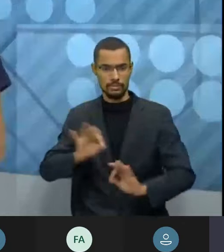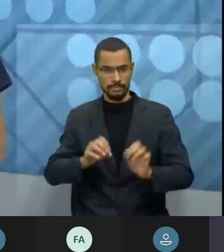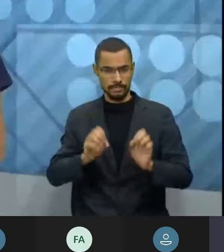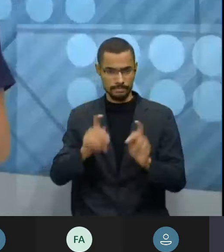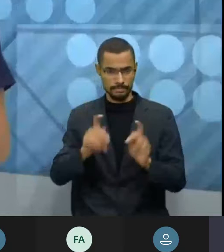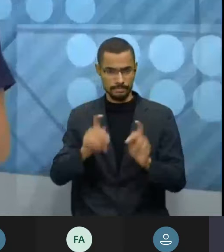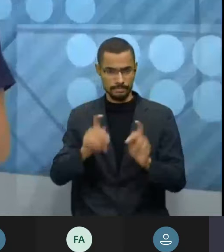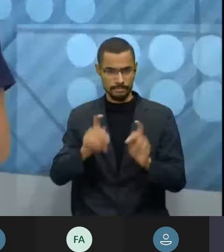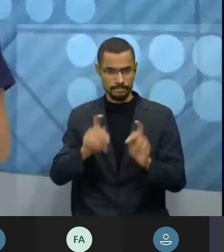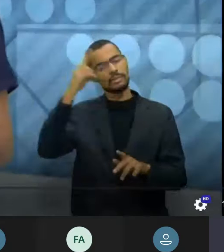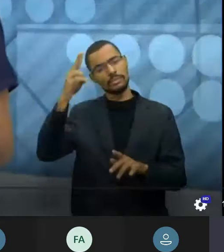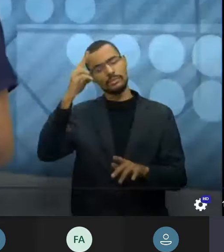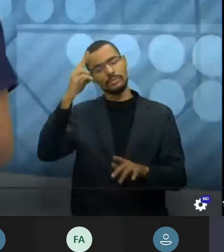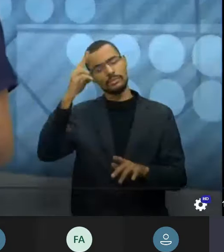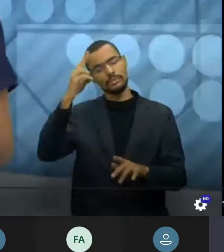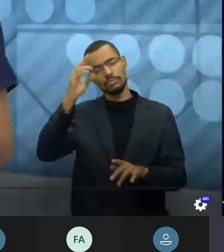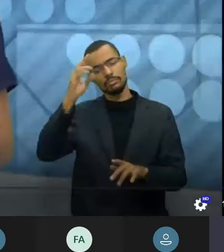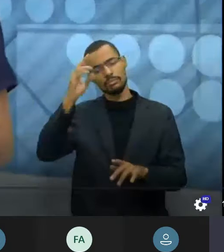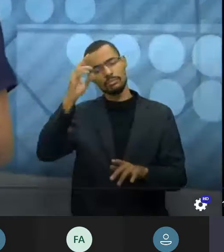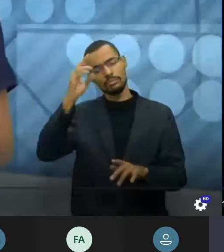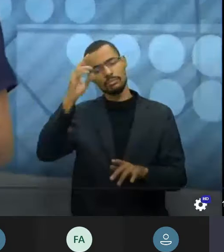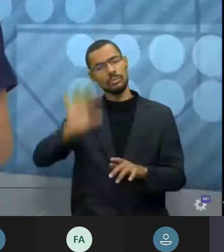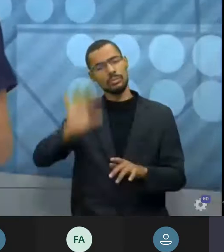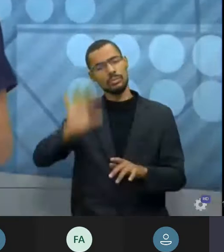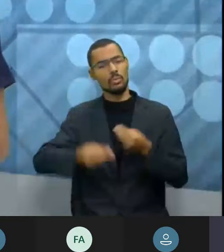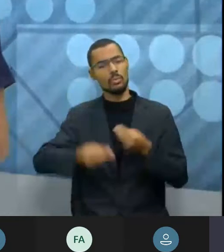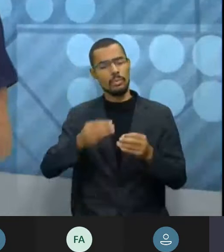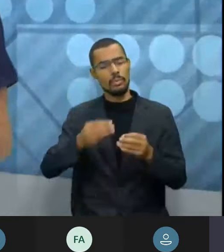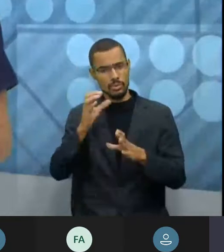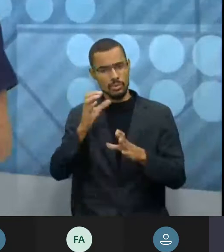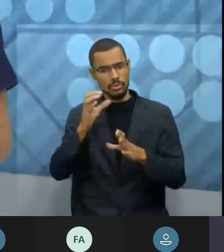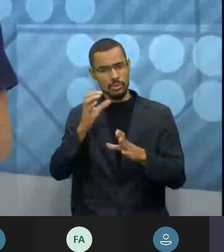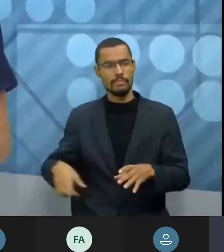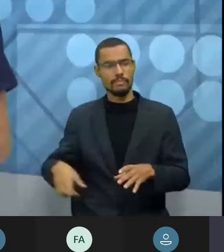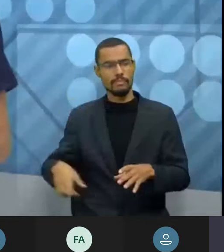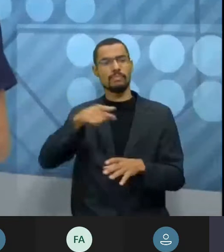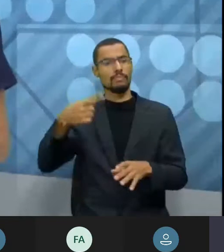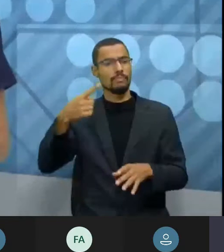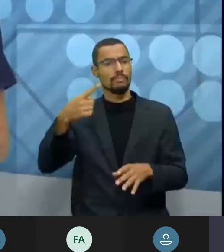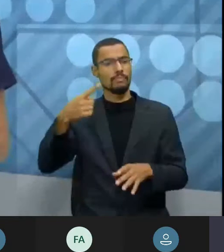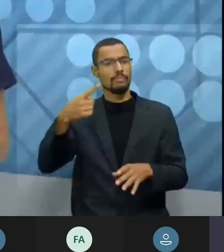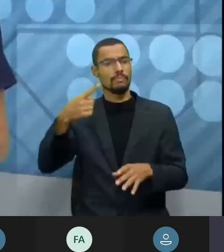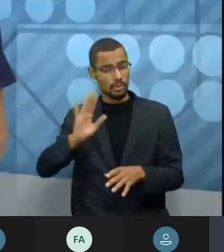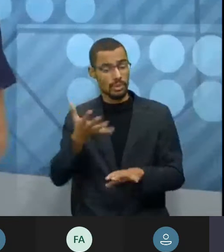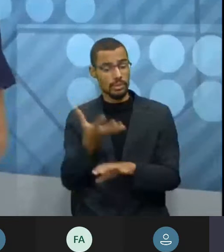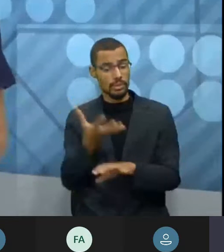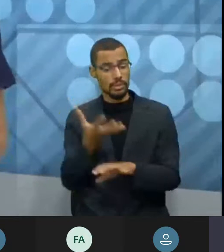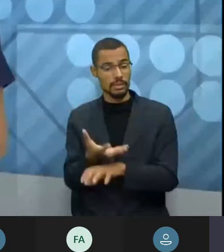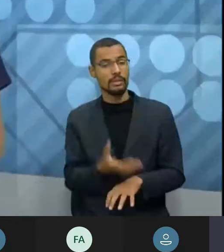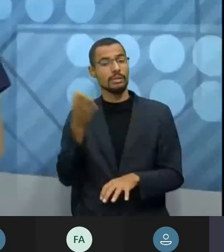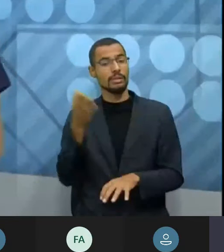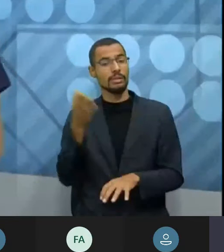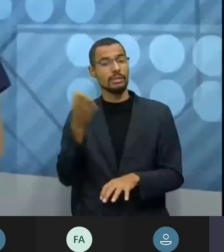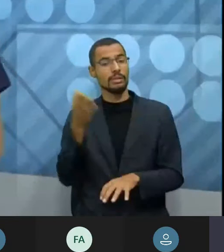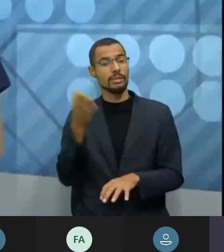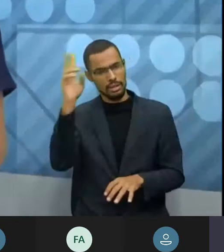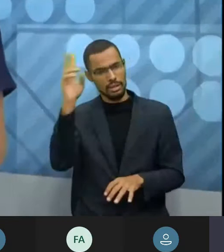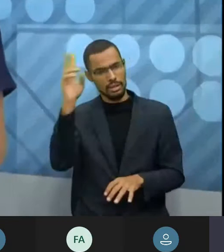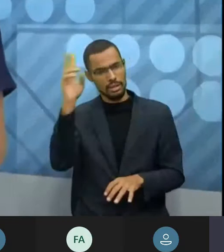só para relembrar, então, vocês vão posicionar a lâmina na platina e vão utilizar, então, o macrômetro,